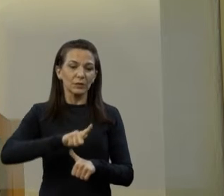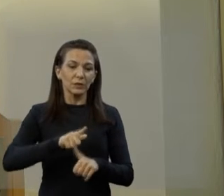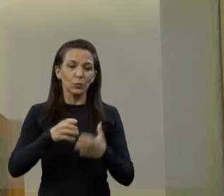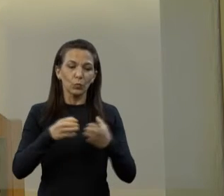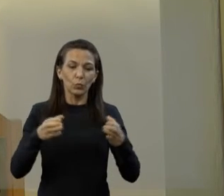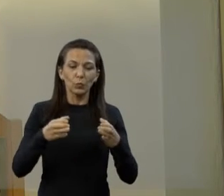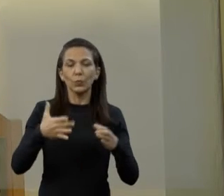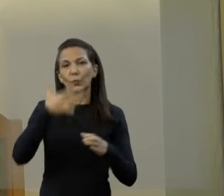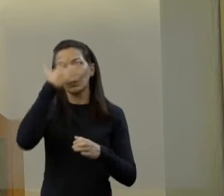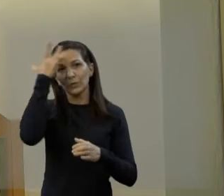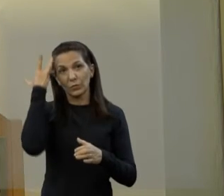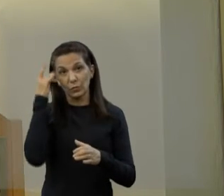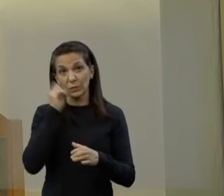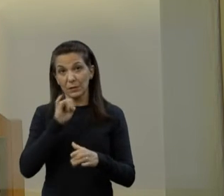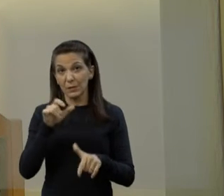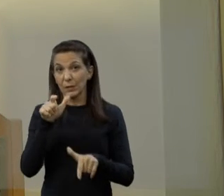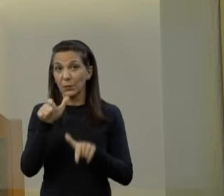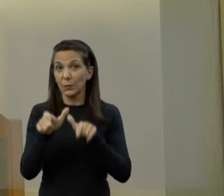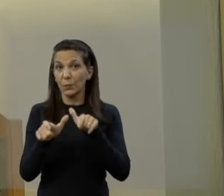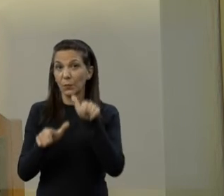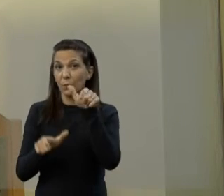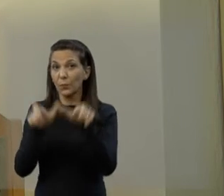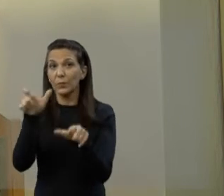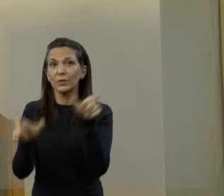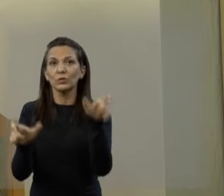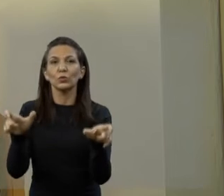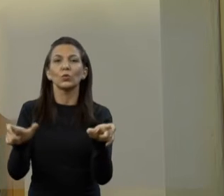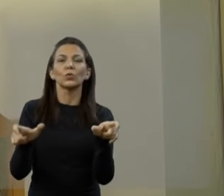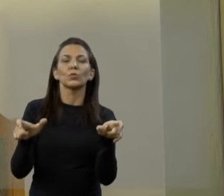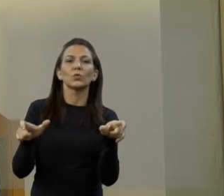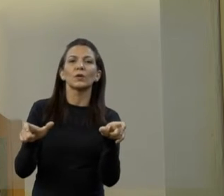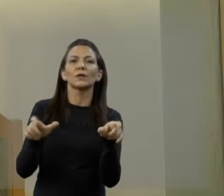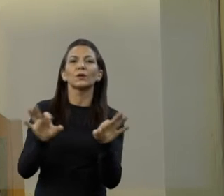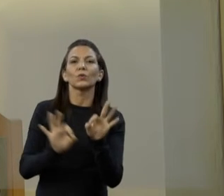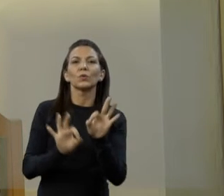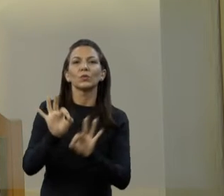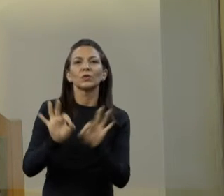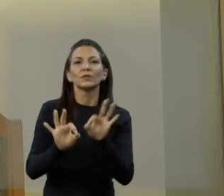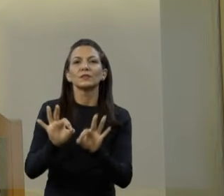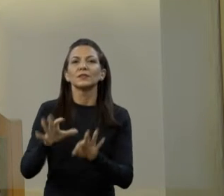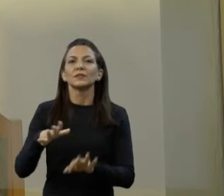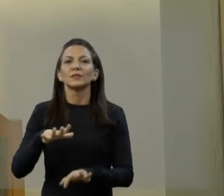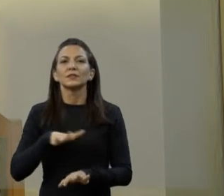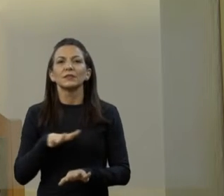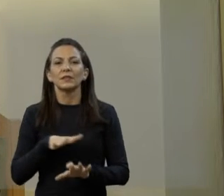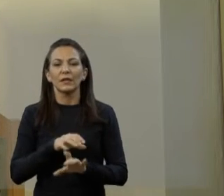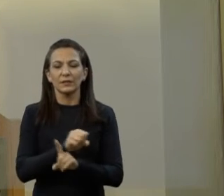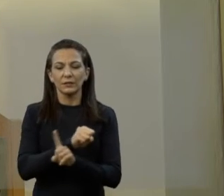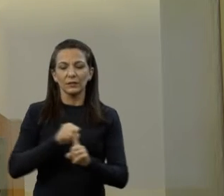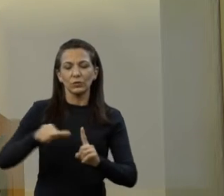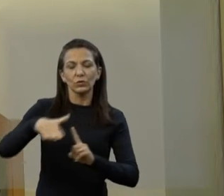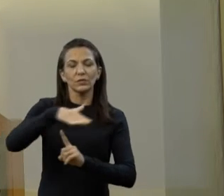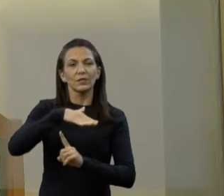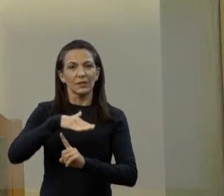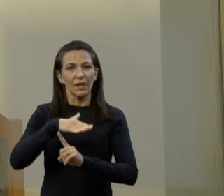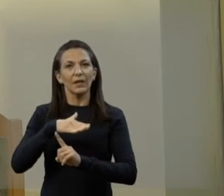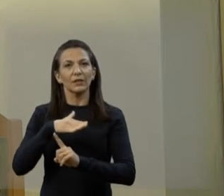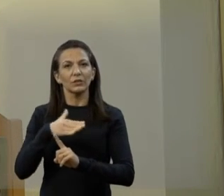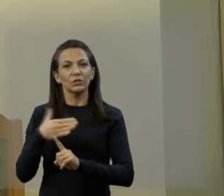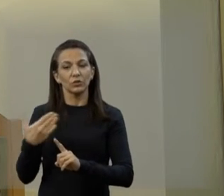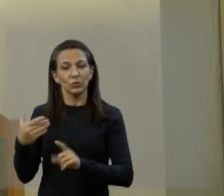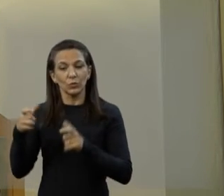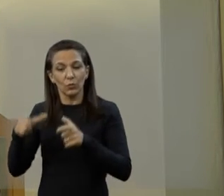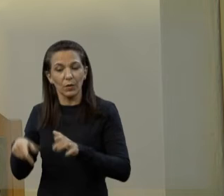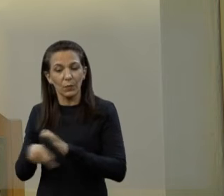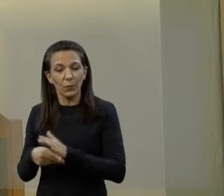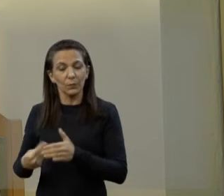pessoas quando a população se propõe a participar da organização da cidade e da sociedade minimamente de onde ela